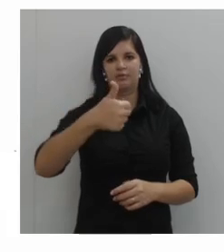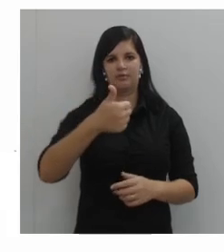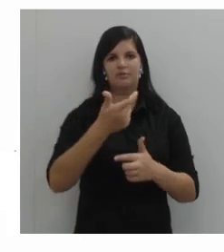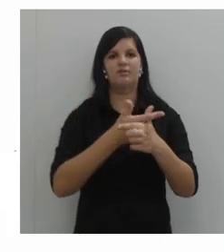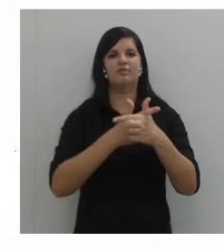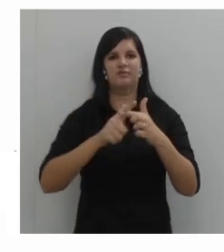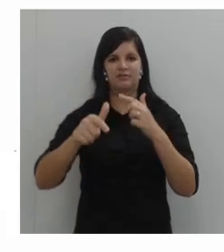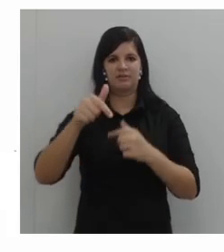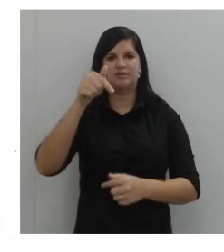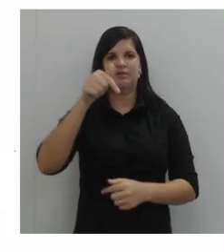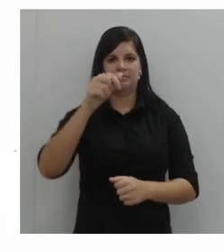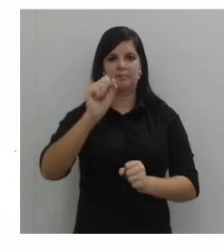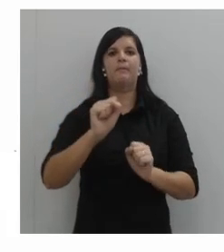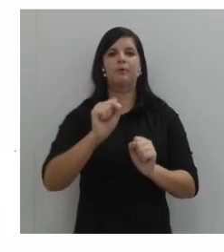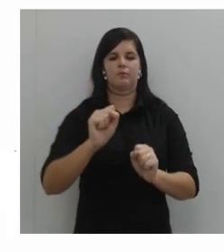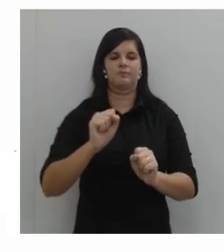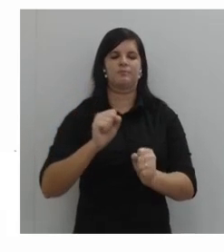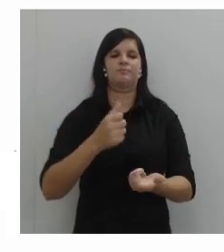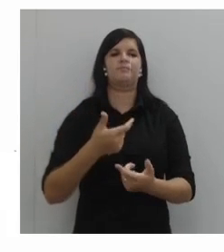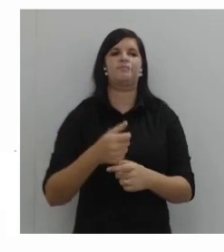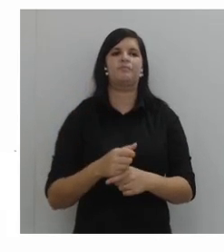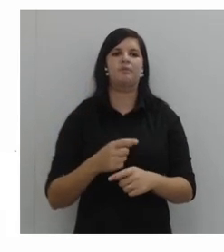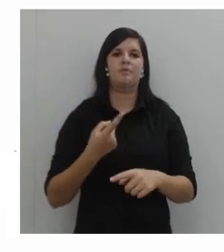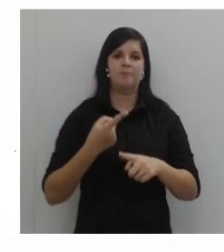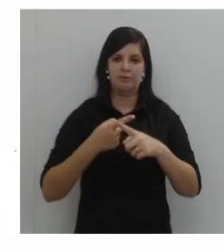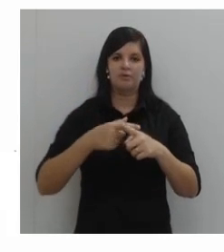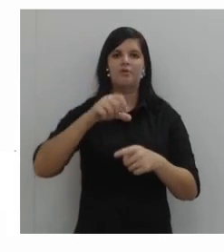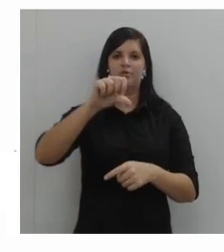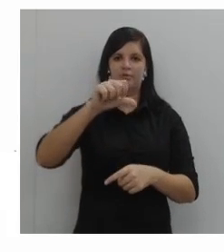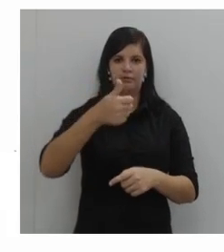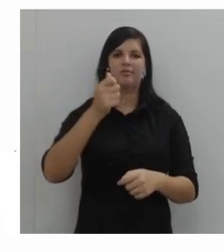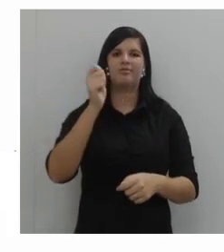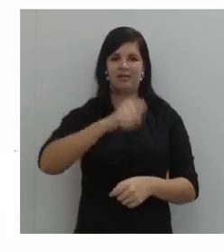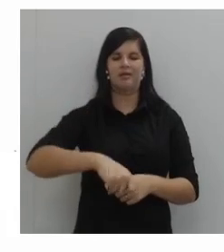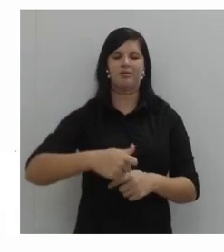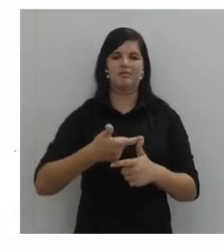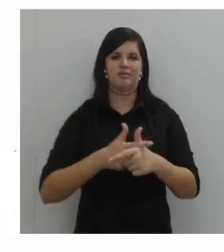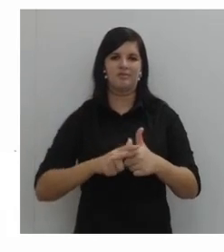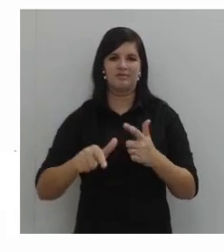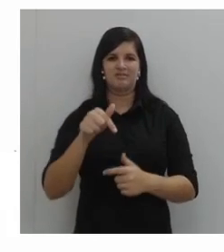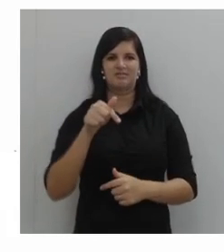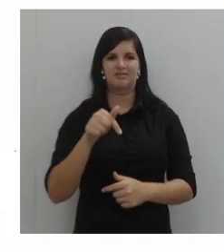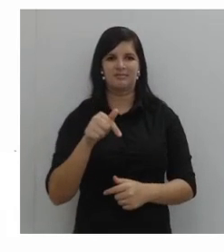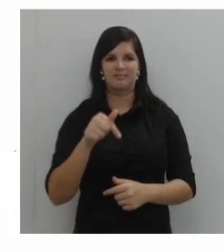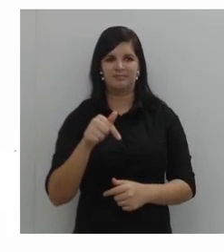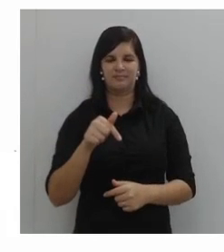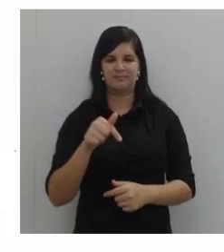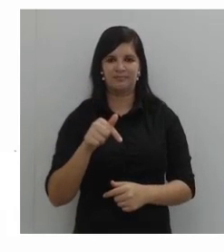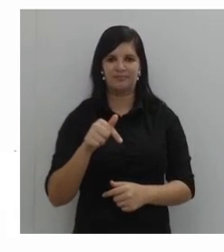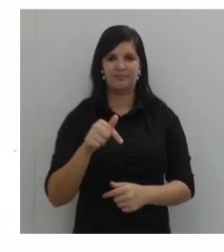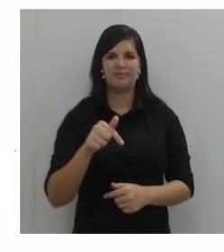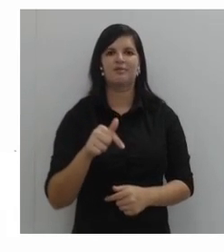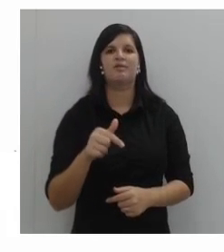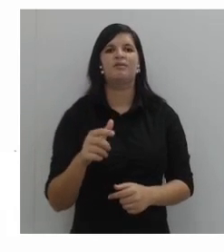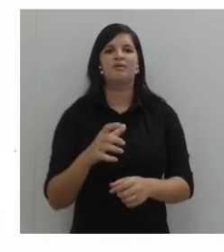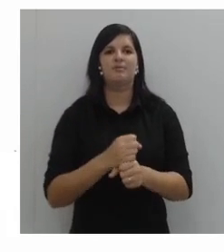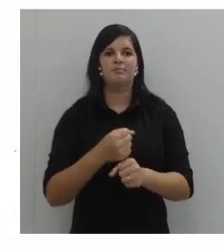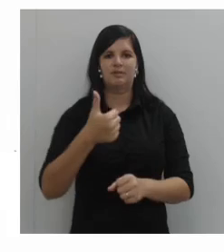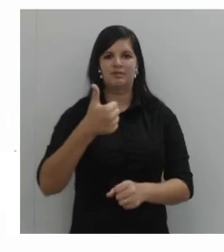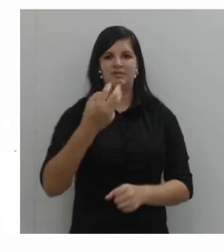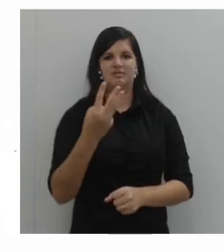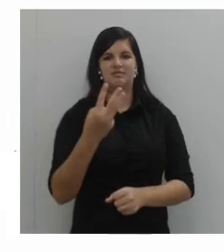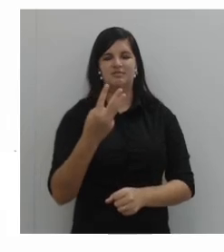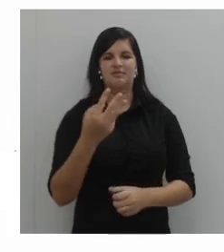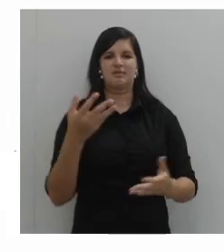dividir por 7. O 91 é múltiplo de 7. Então, vai ficar aqui, ó, 2 vezes. Quanto é 91 dividido por 7? Dá 13.